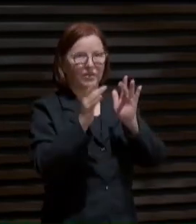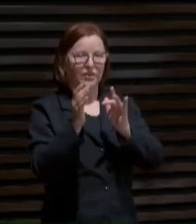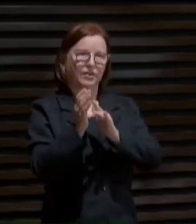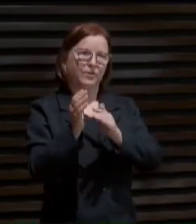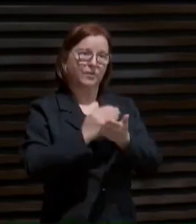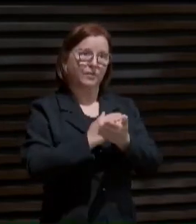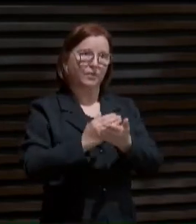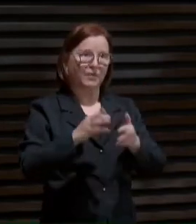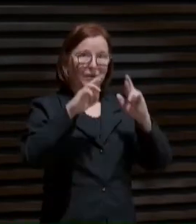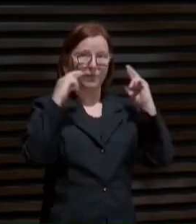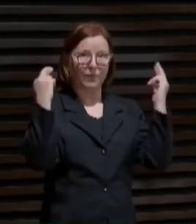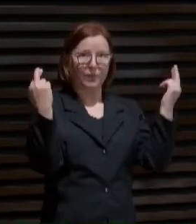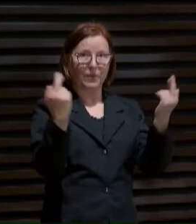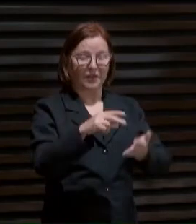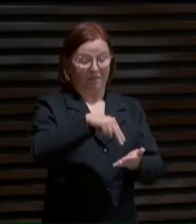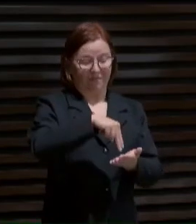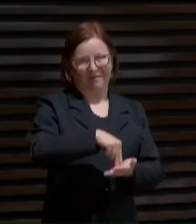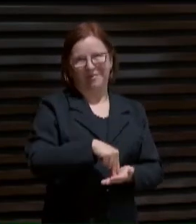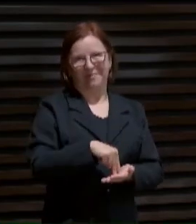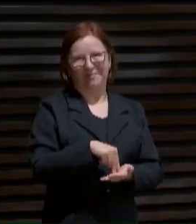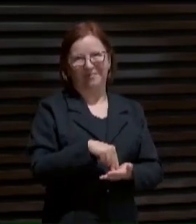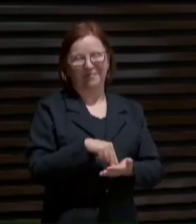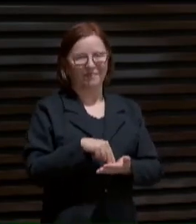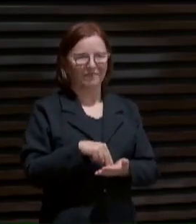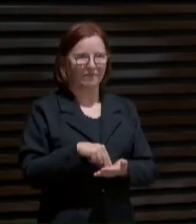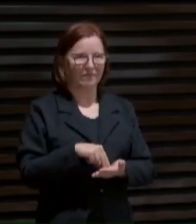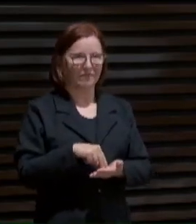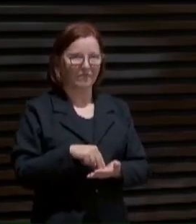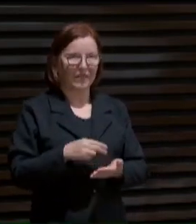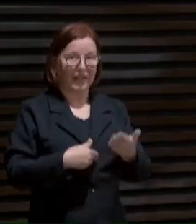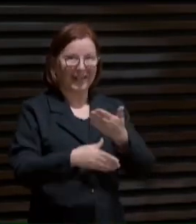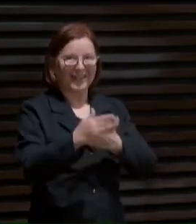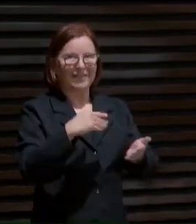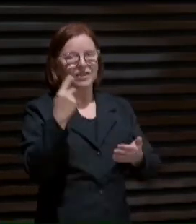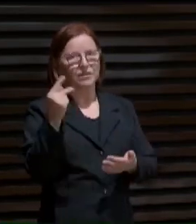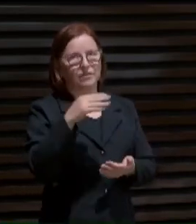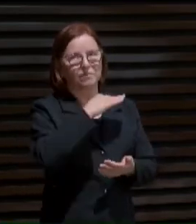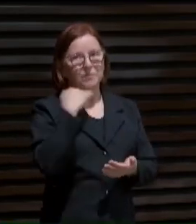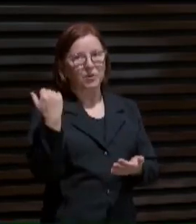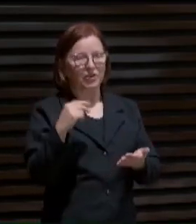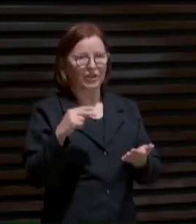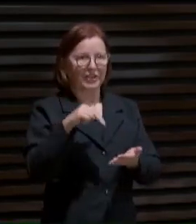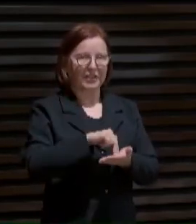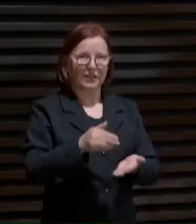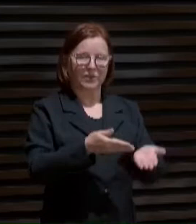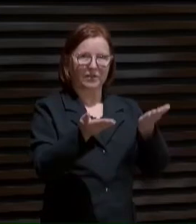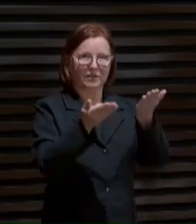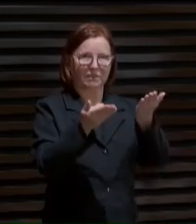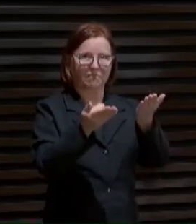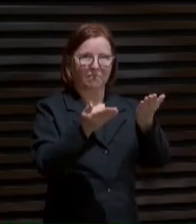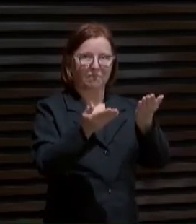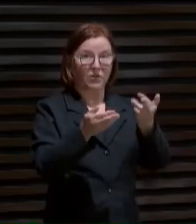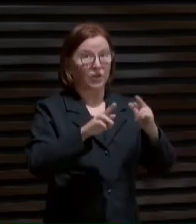inaugura um reino inabalável e o meio da sua morte e ressurreição totalmente diferente